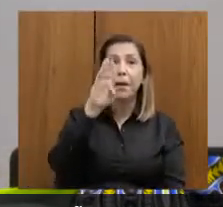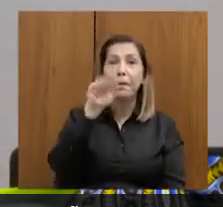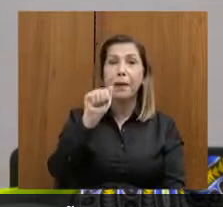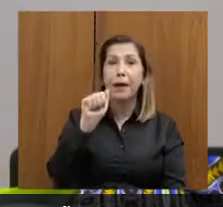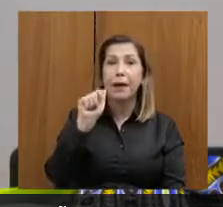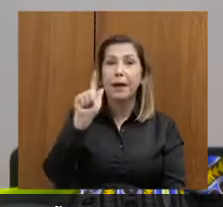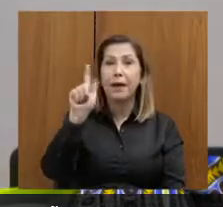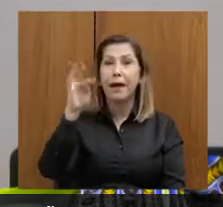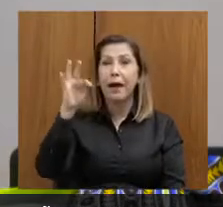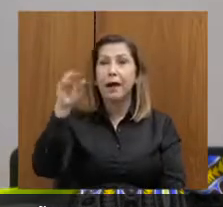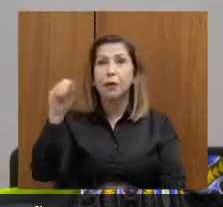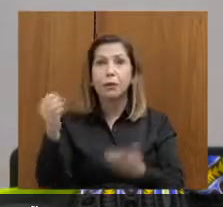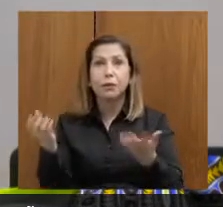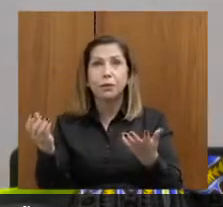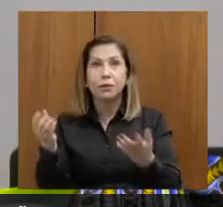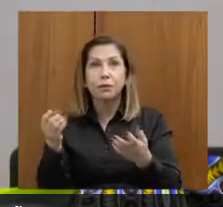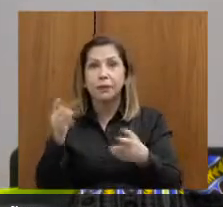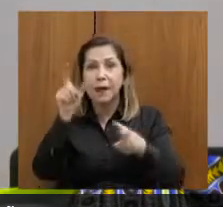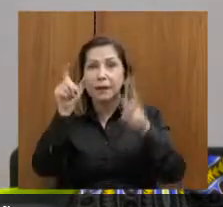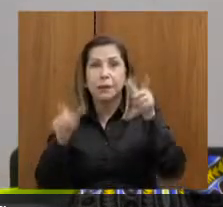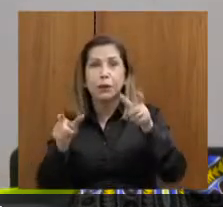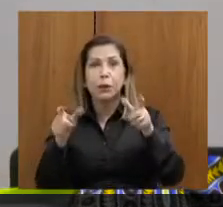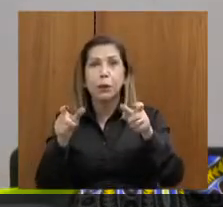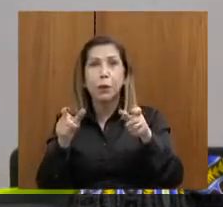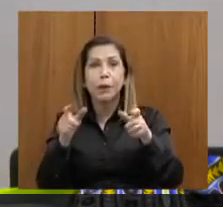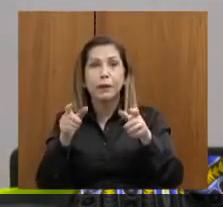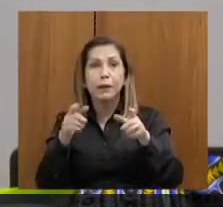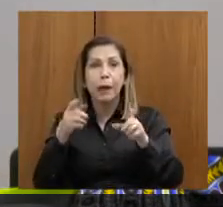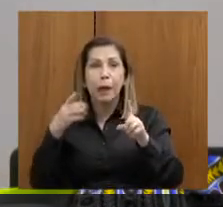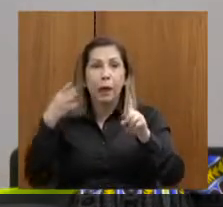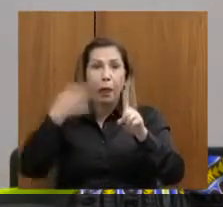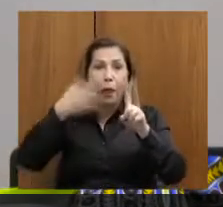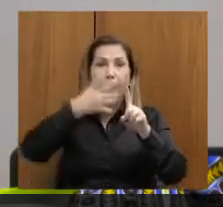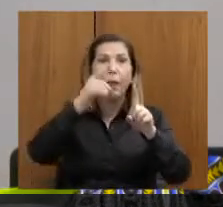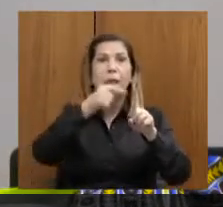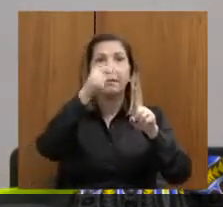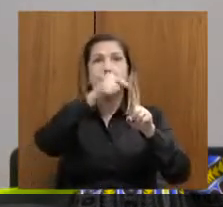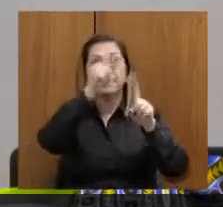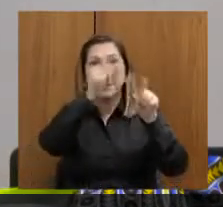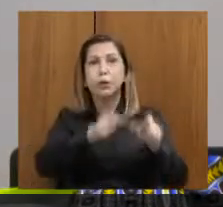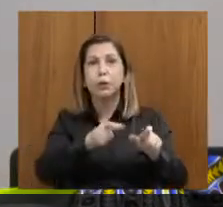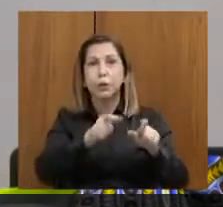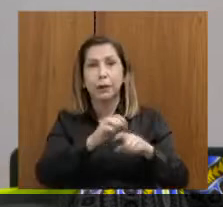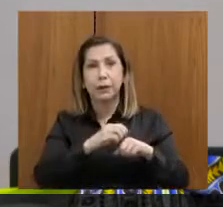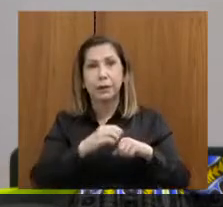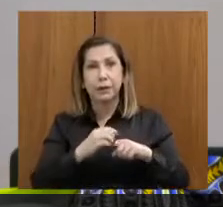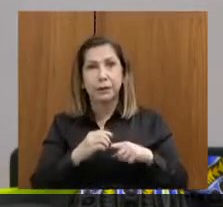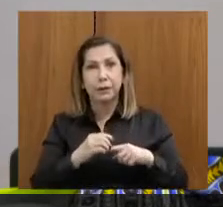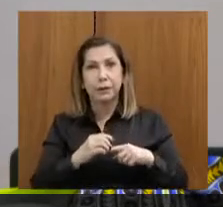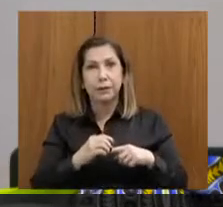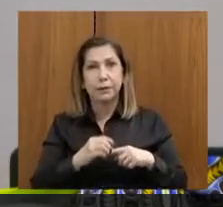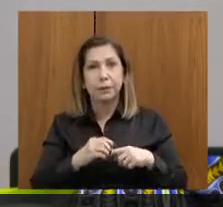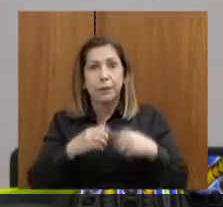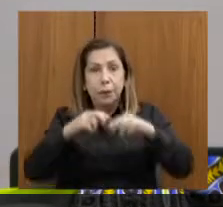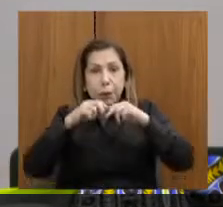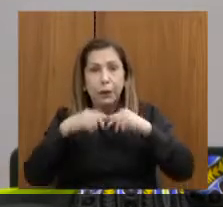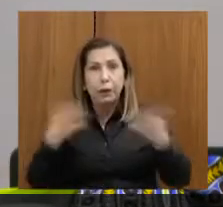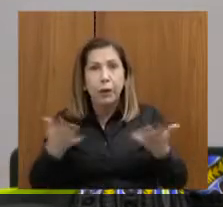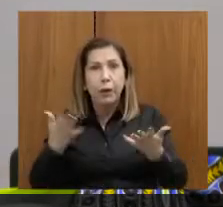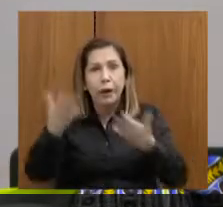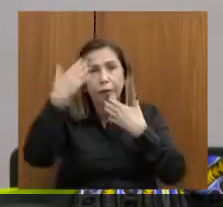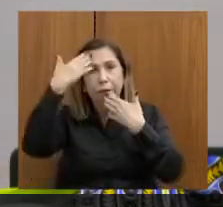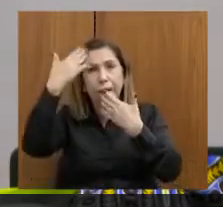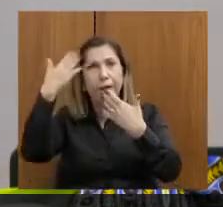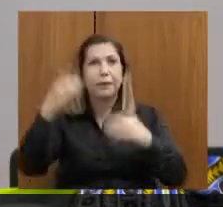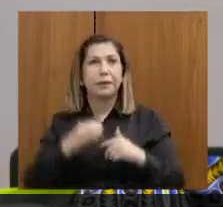perseguiram a gente então a gente trazer outras narrativas para esses passam a ter revolucionário e por isso eu quero